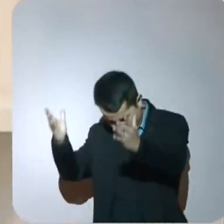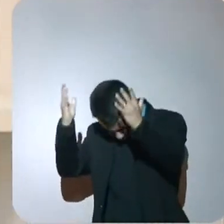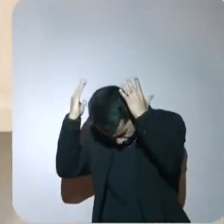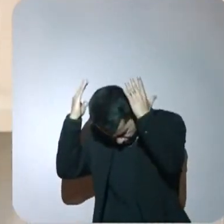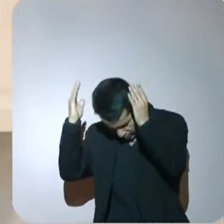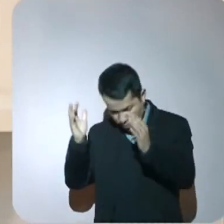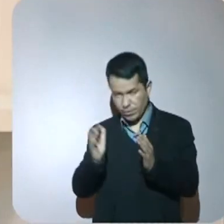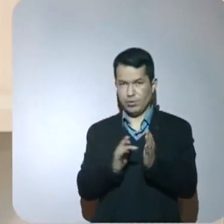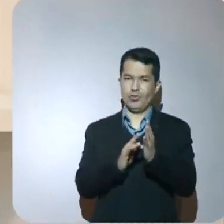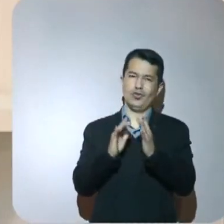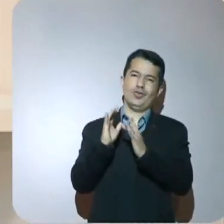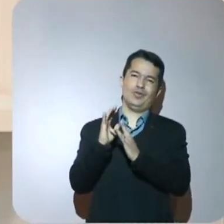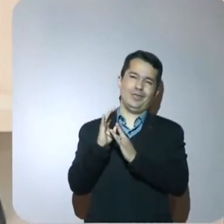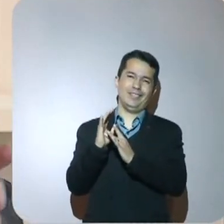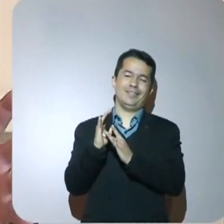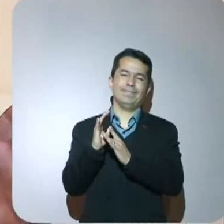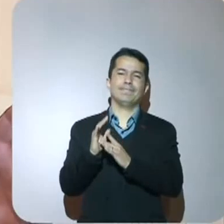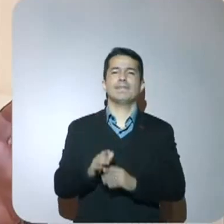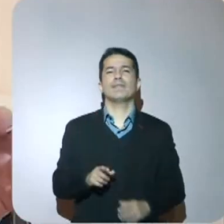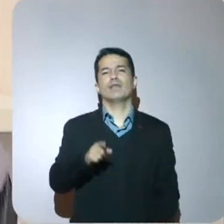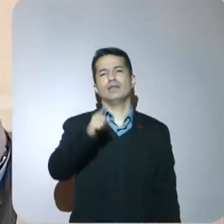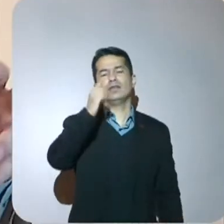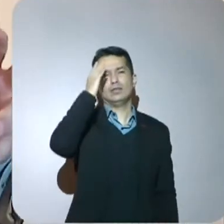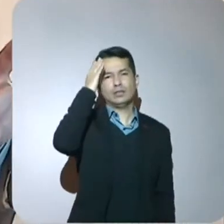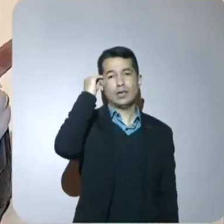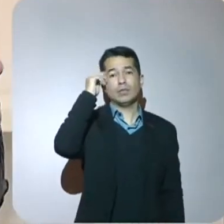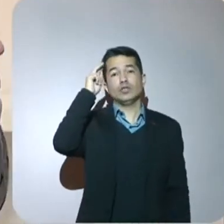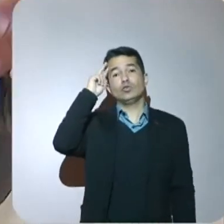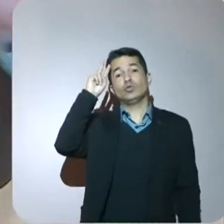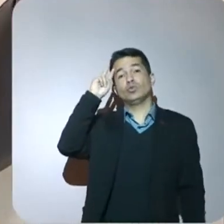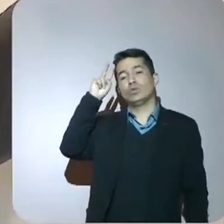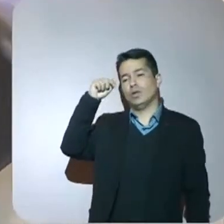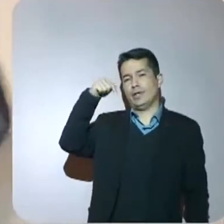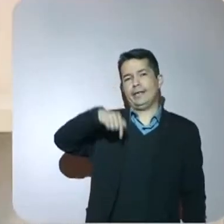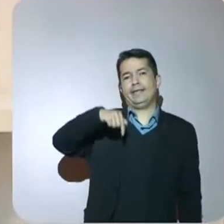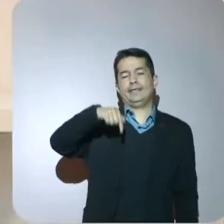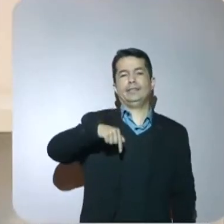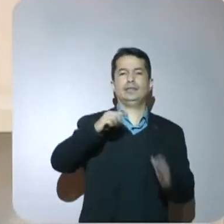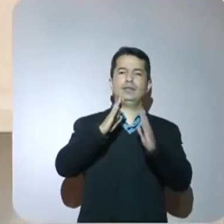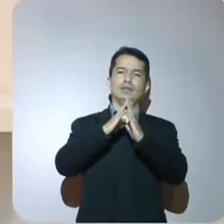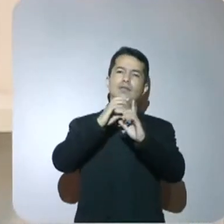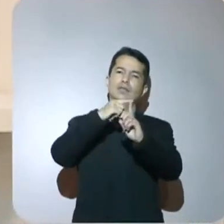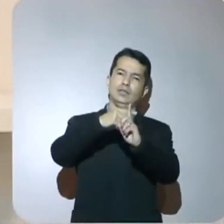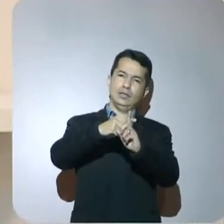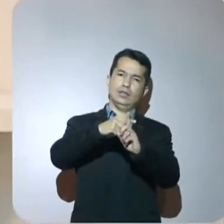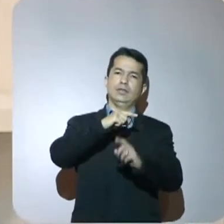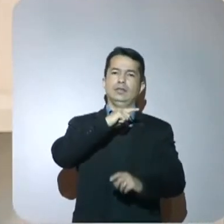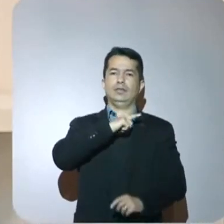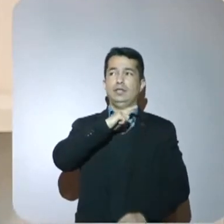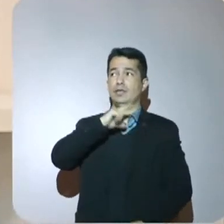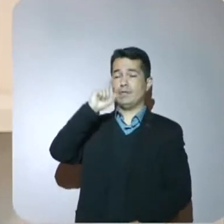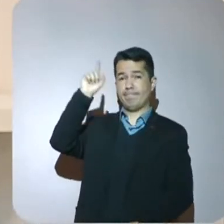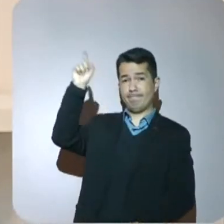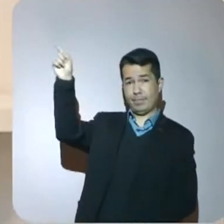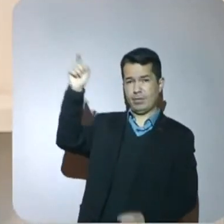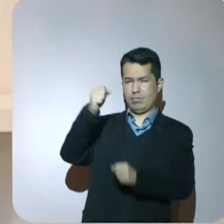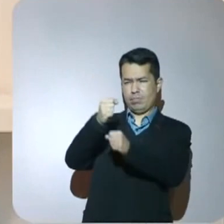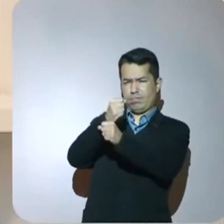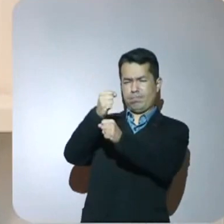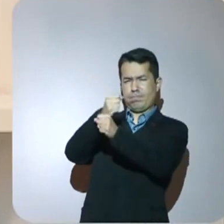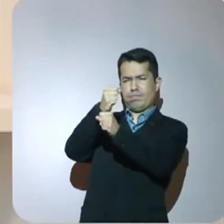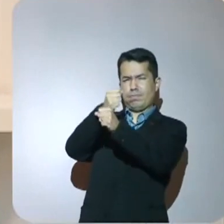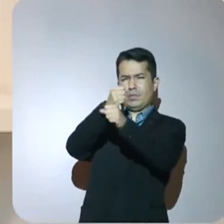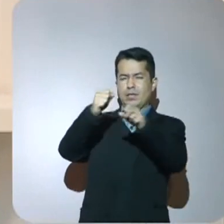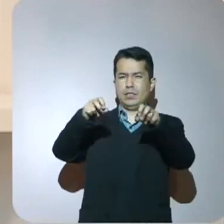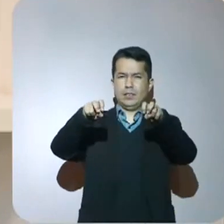momento em que nós estávamos construindo, né, o primeiro edifício, que foi o ginásio de esportes,